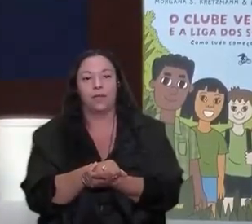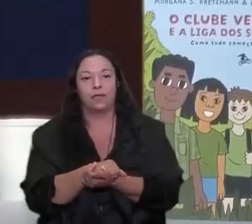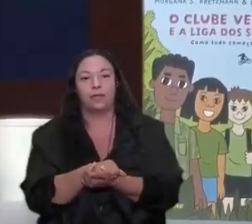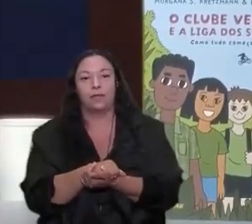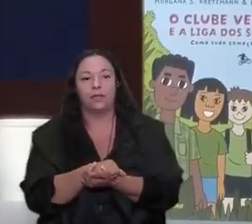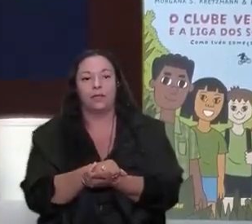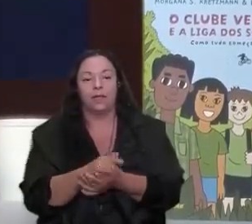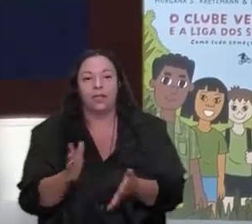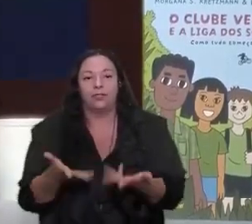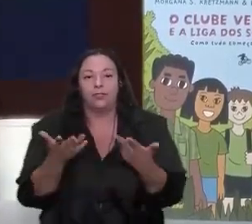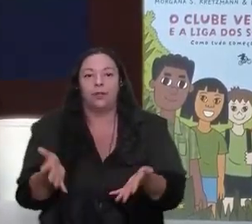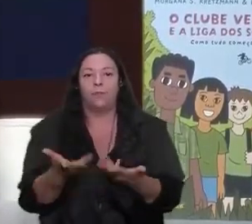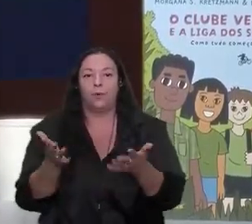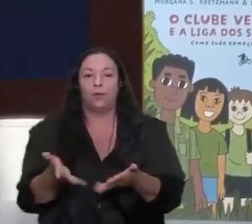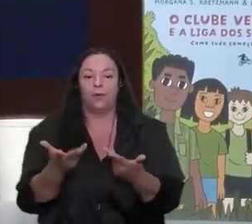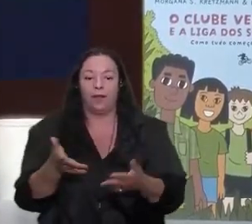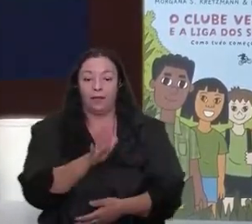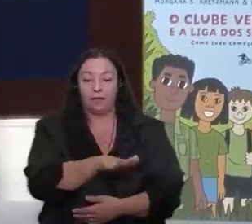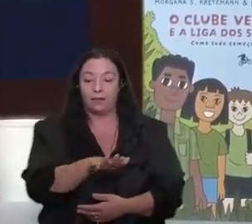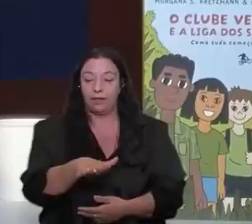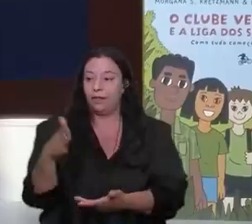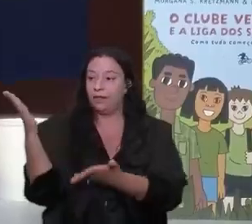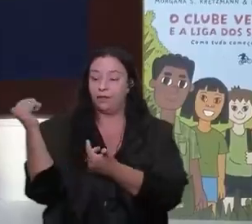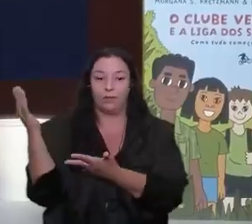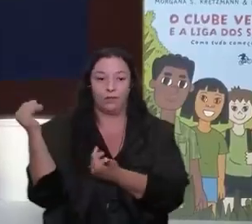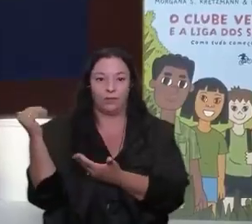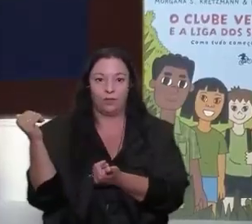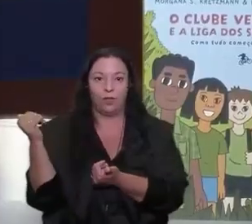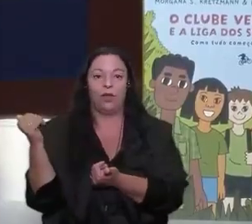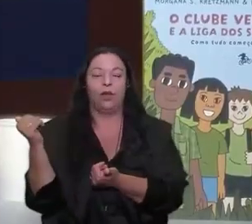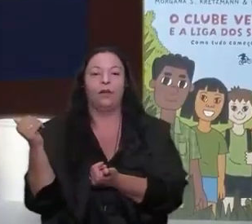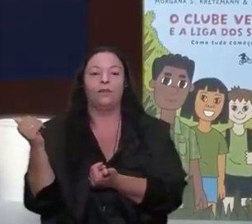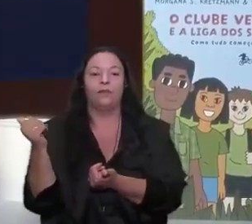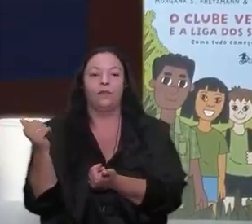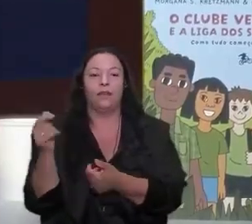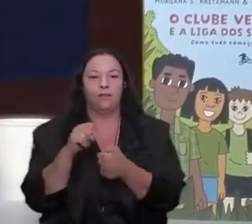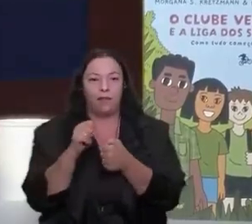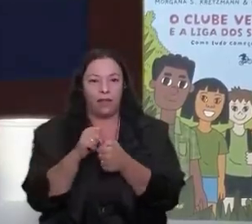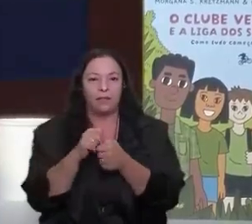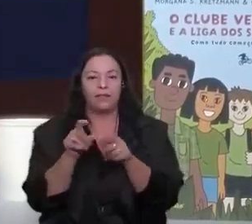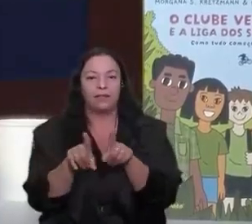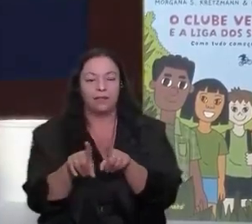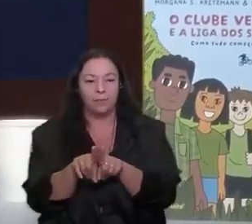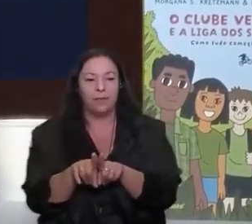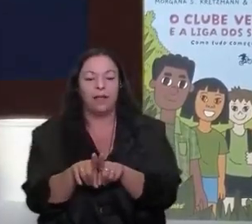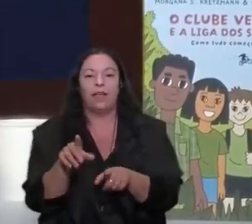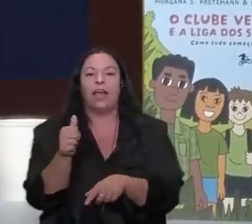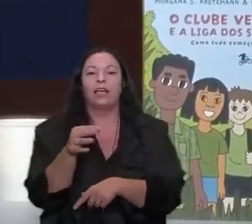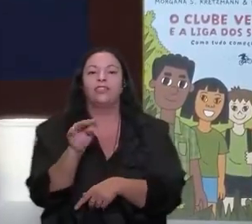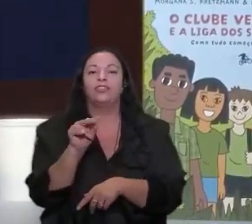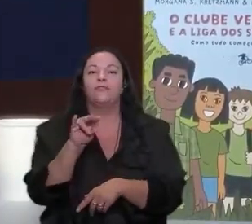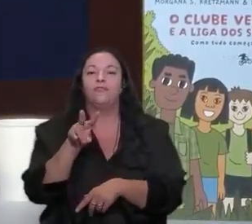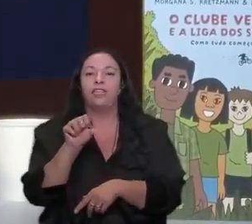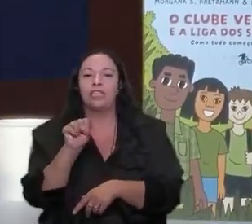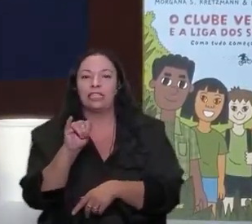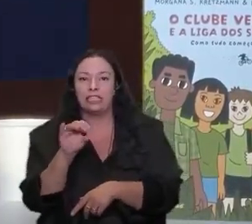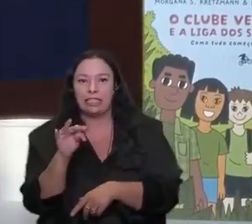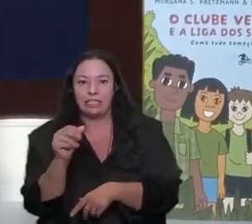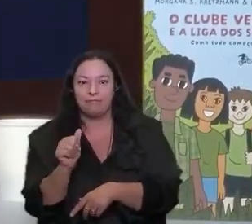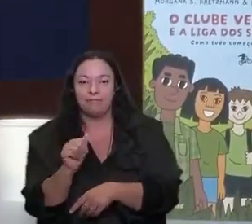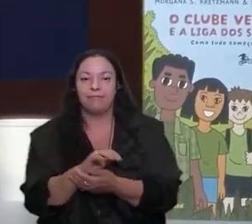e estimula que as crianças e jovens participem dessa causa, sejam ativistas dessa causa, a gente